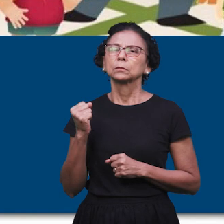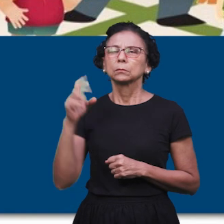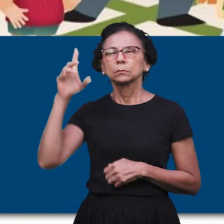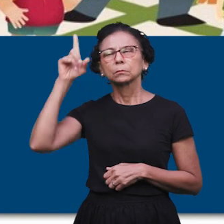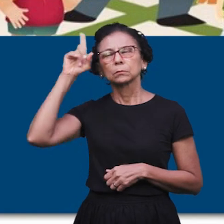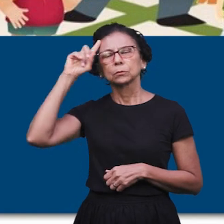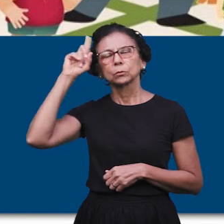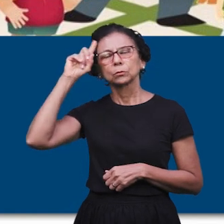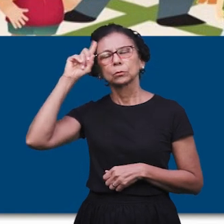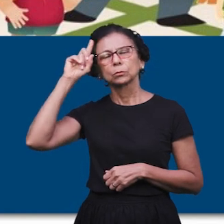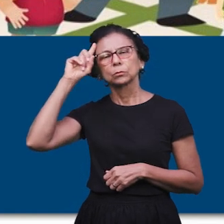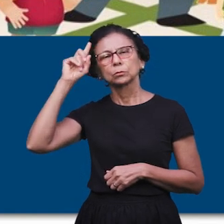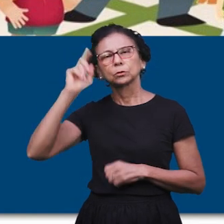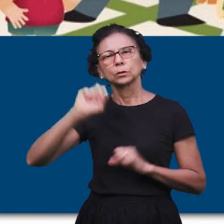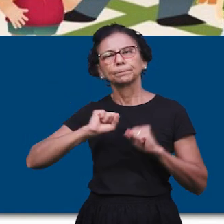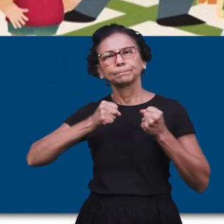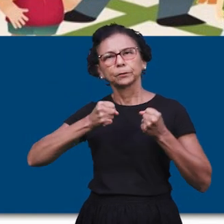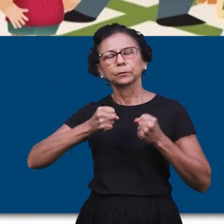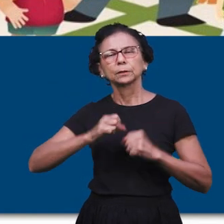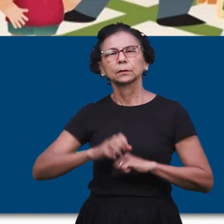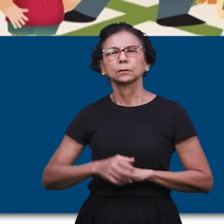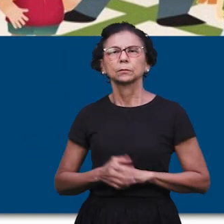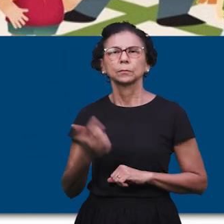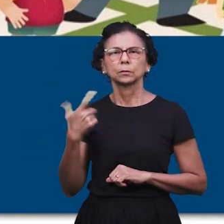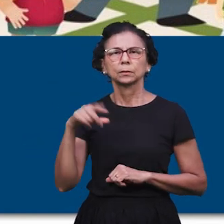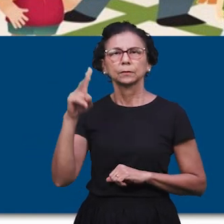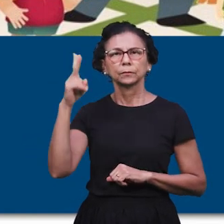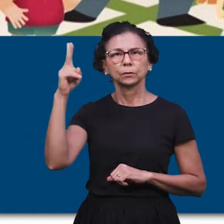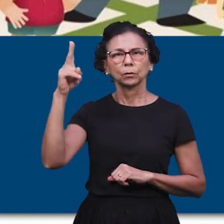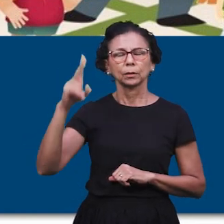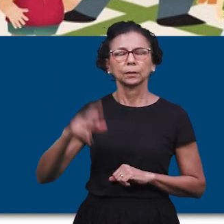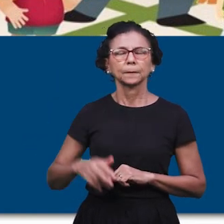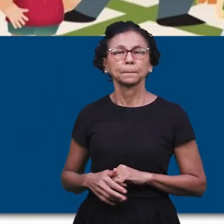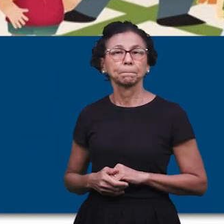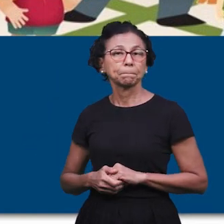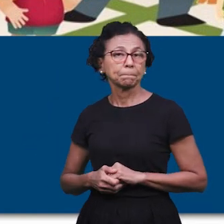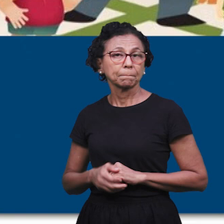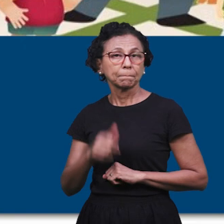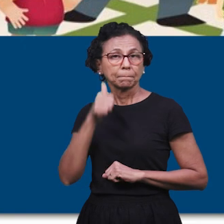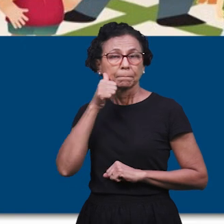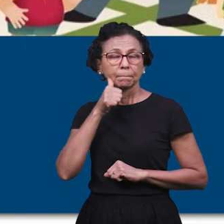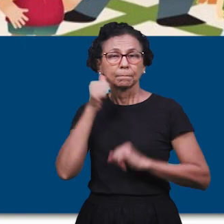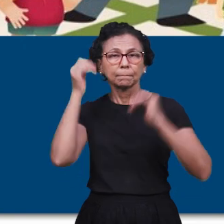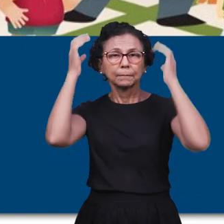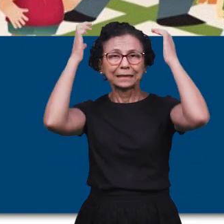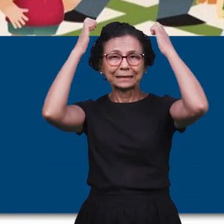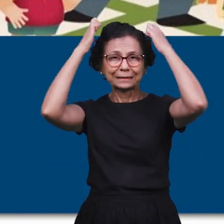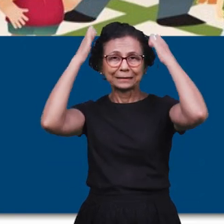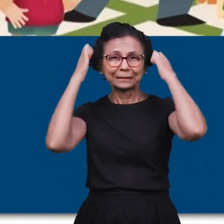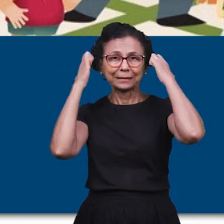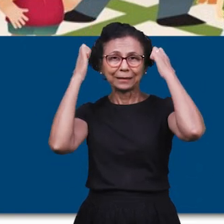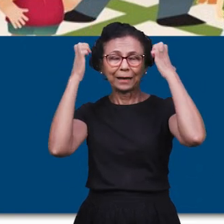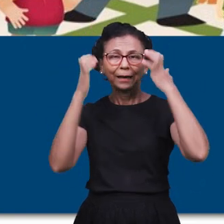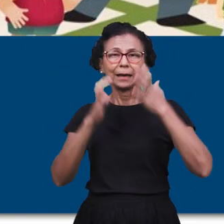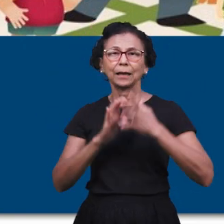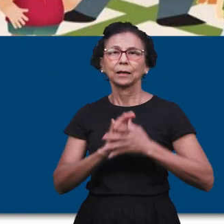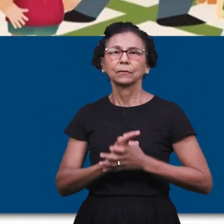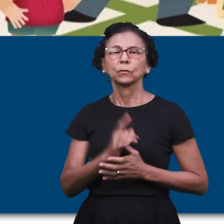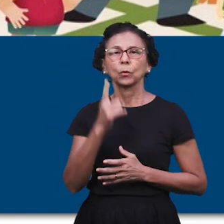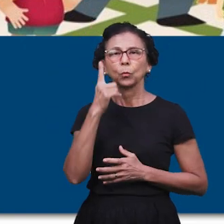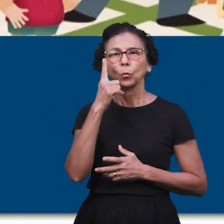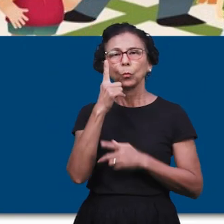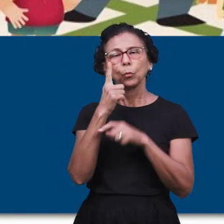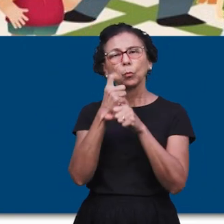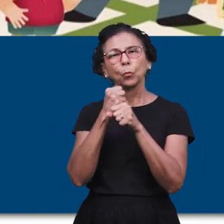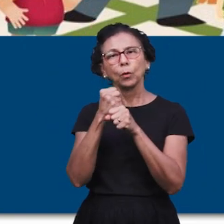ou seja, todos os dias de forma contínua. Irmãos, Esté esteve em preparação por 1 ano com